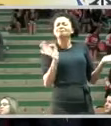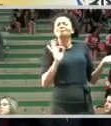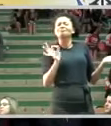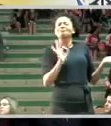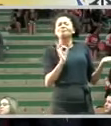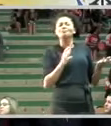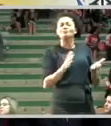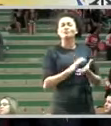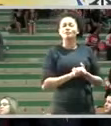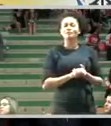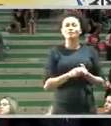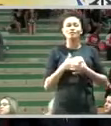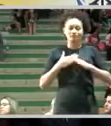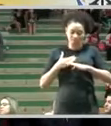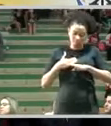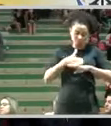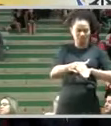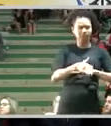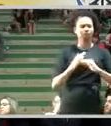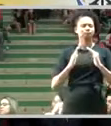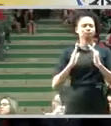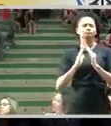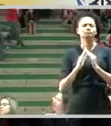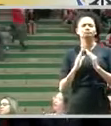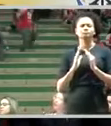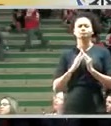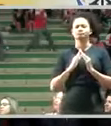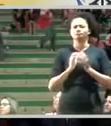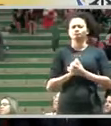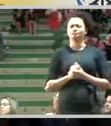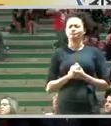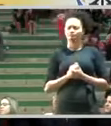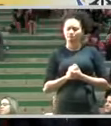Mas agora ele teve que entrar na casa do Zé Ninguém.